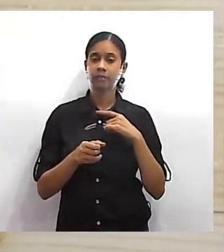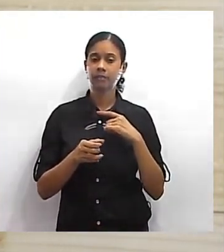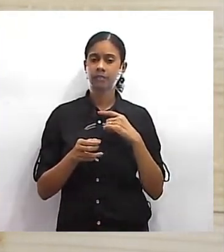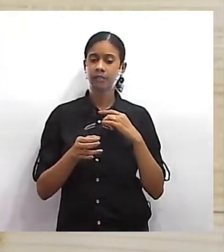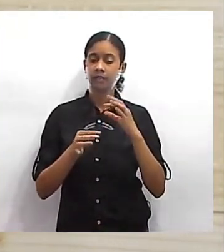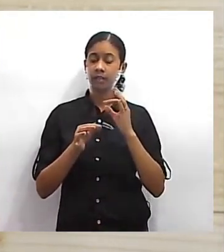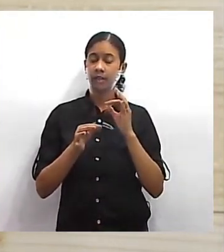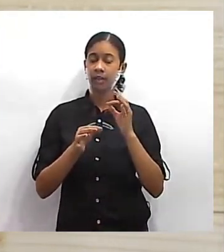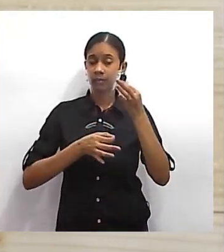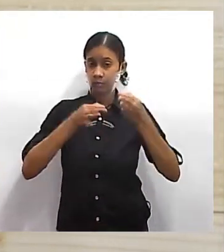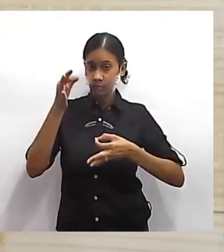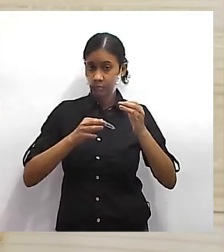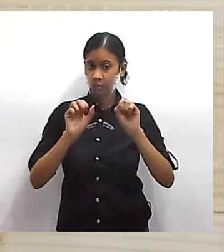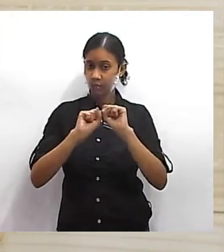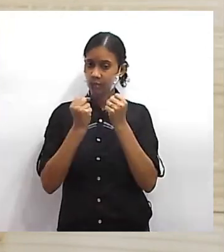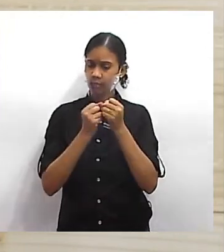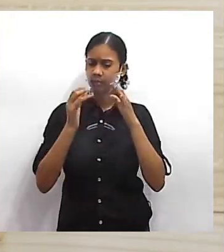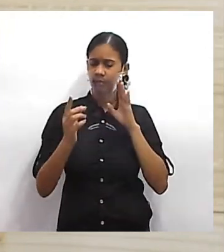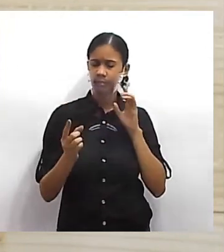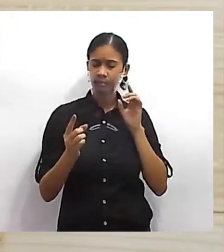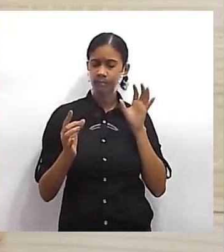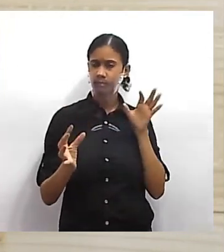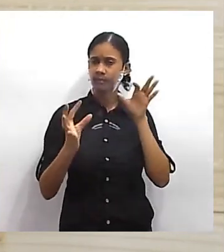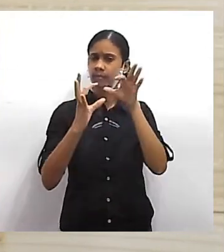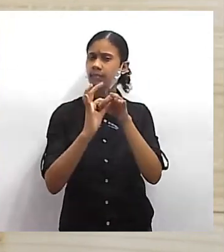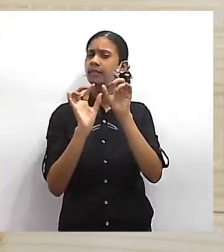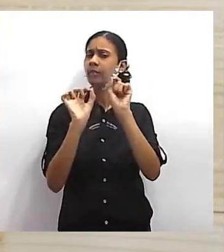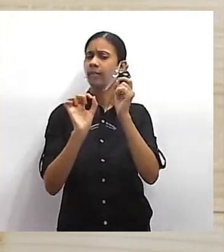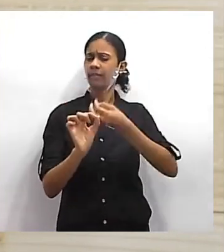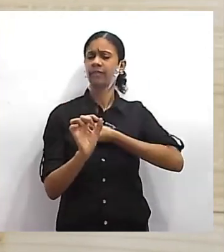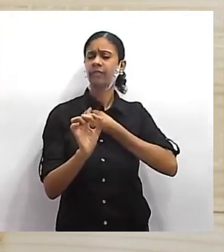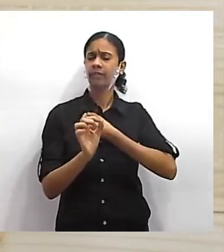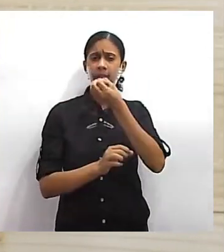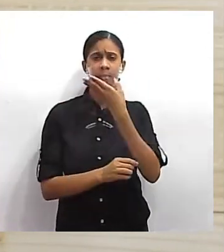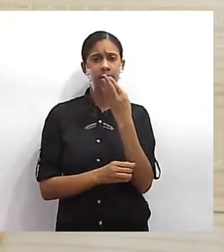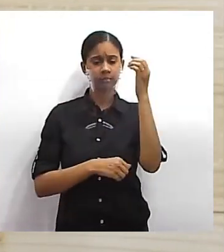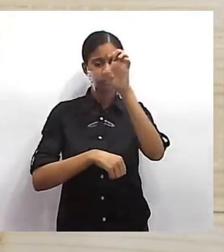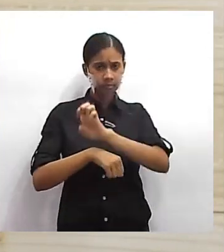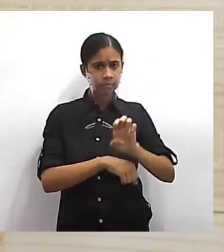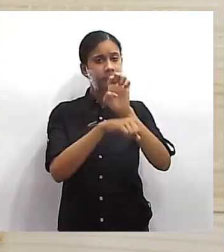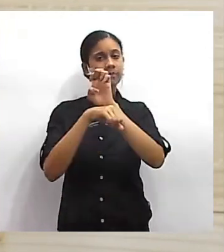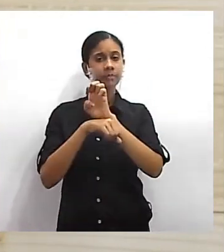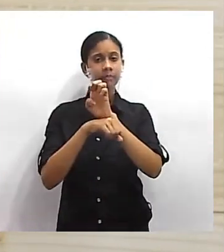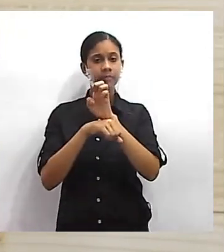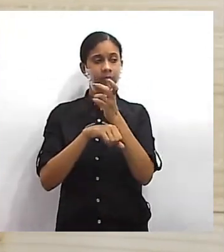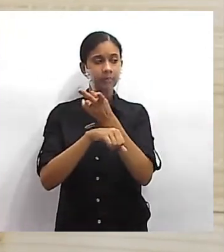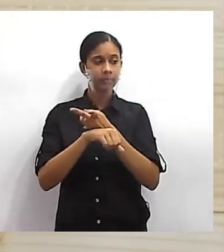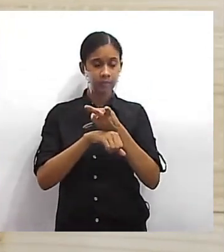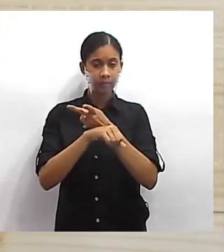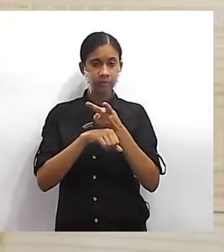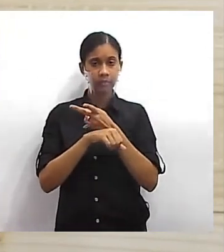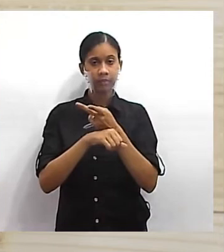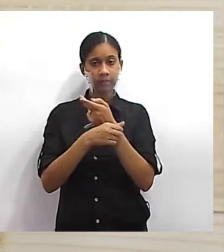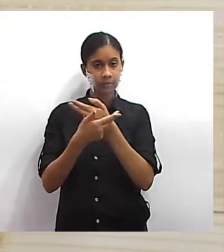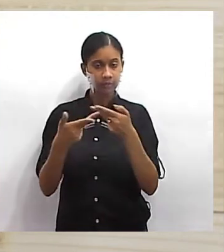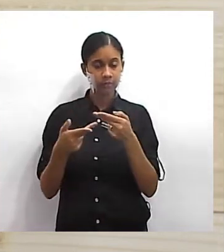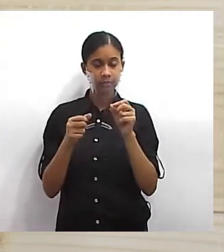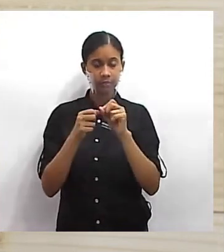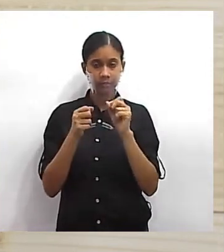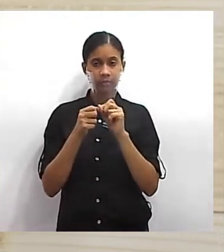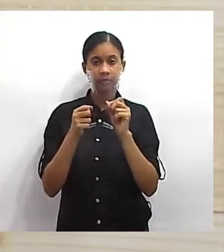ligada à ideia de viver bem no Estado. Nesse caso, a busca de elementos que estabeleçam